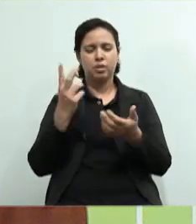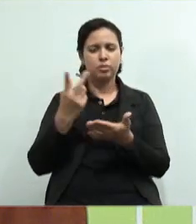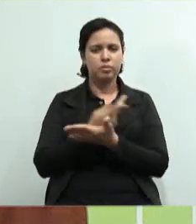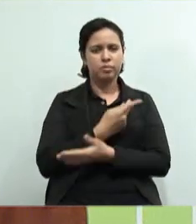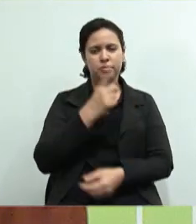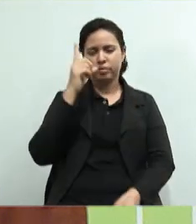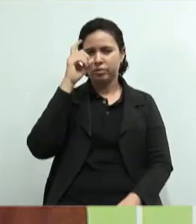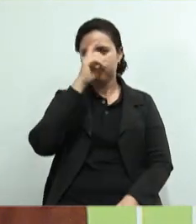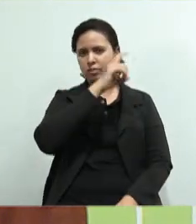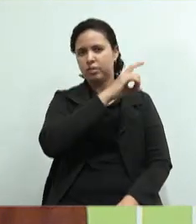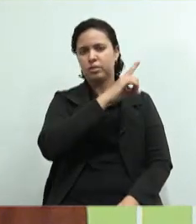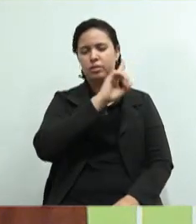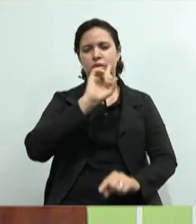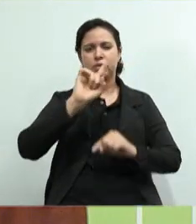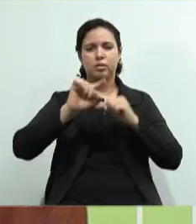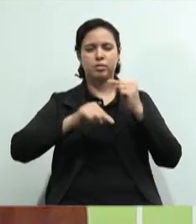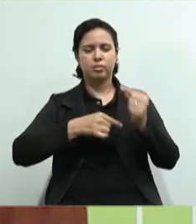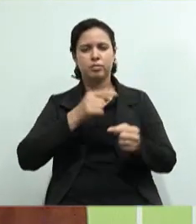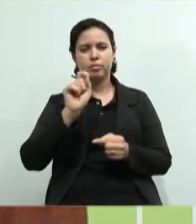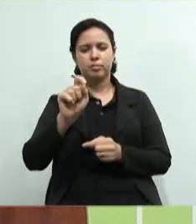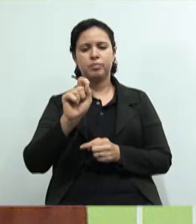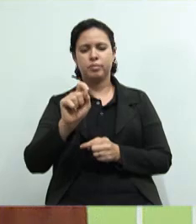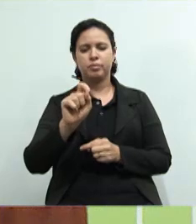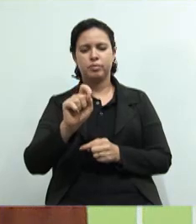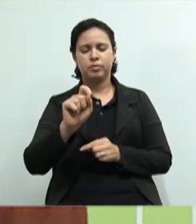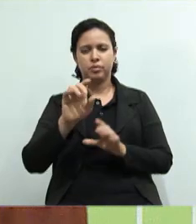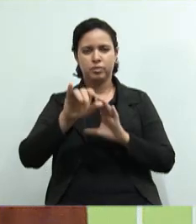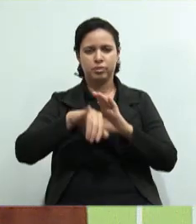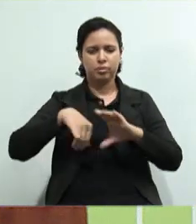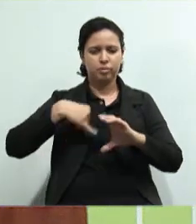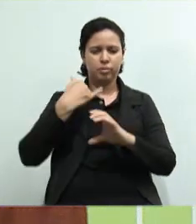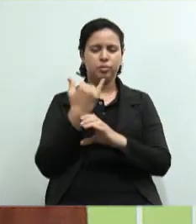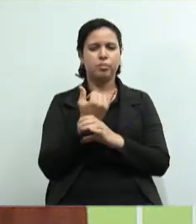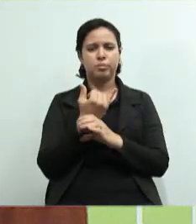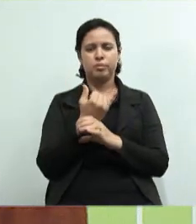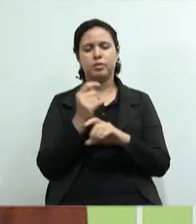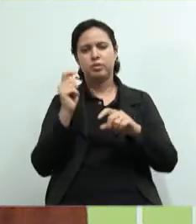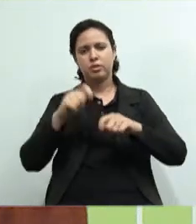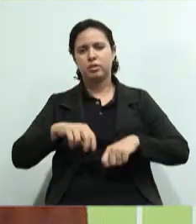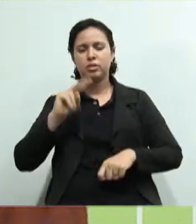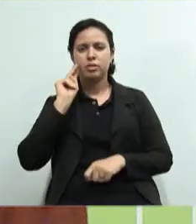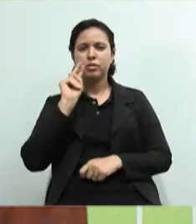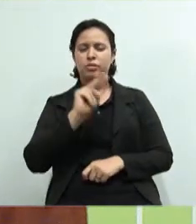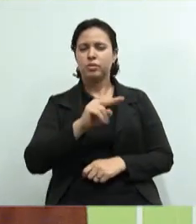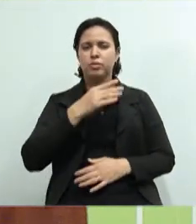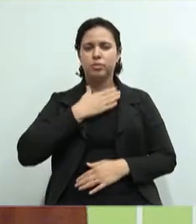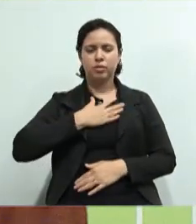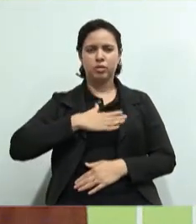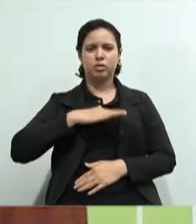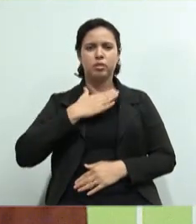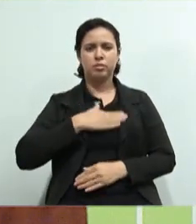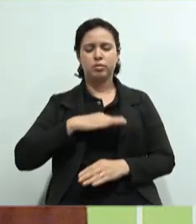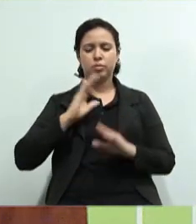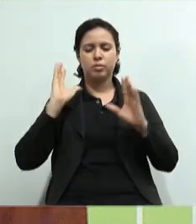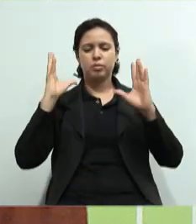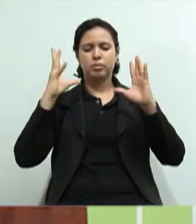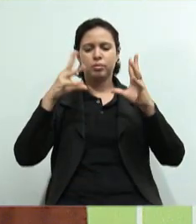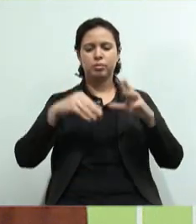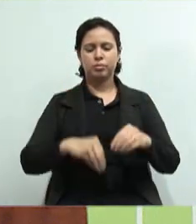acontecer. Depois, no YouTube, vocês podem dar uma olhadinha, ver com calma toda